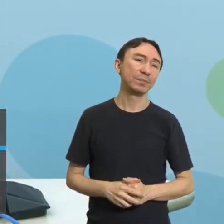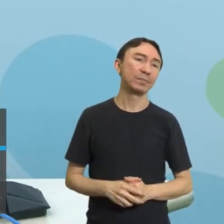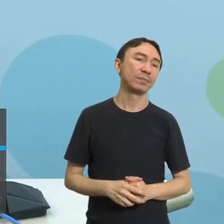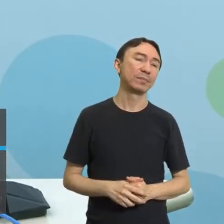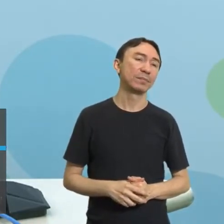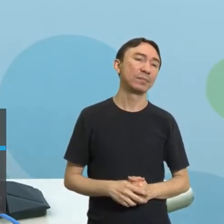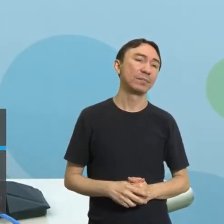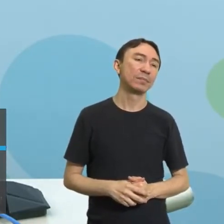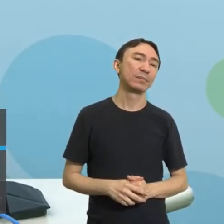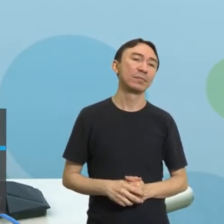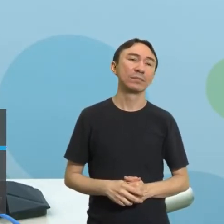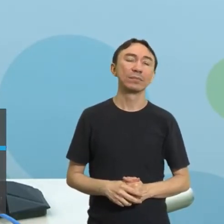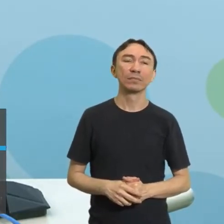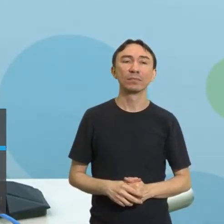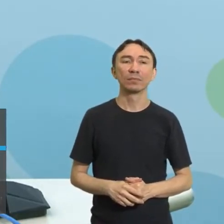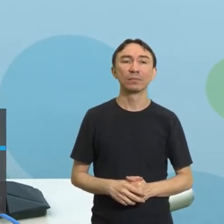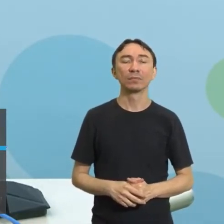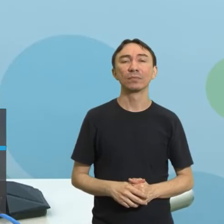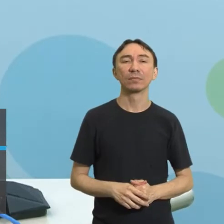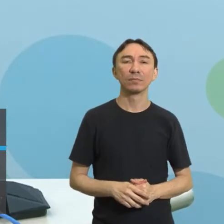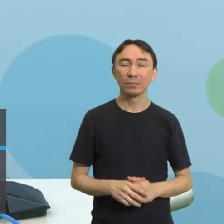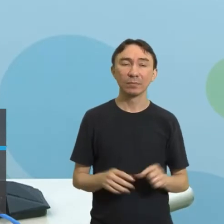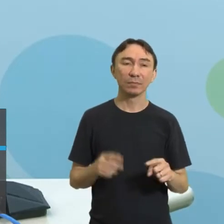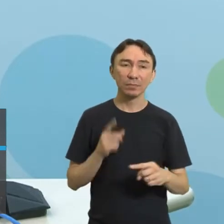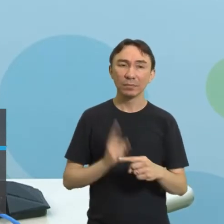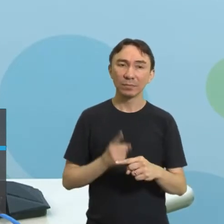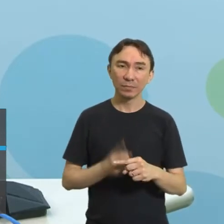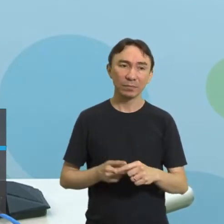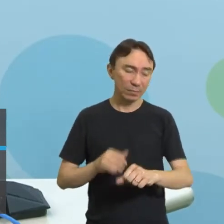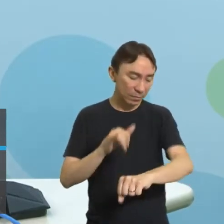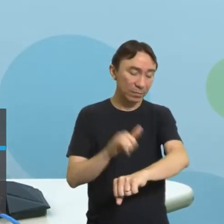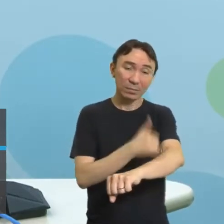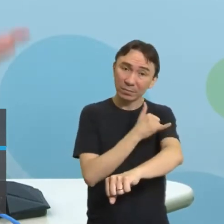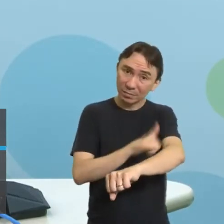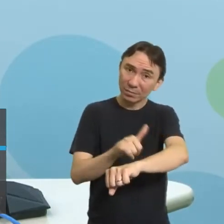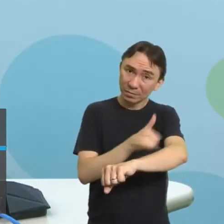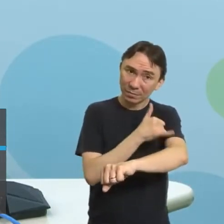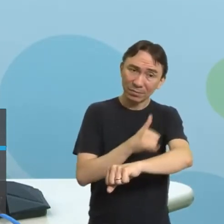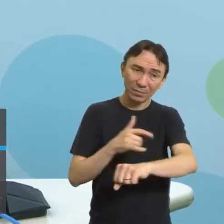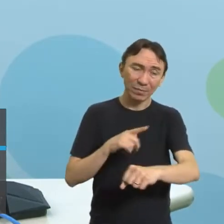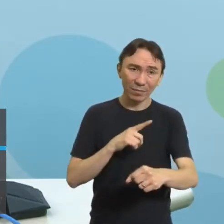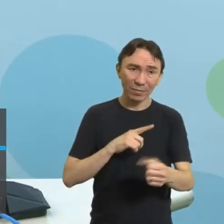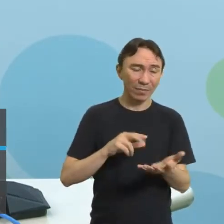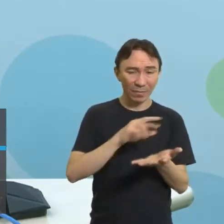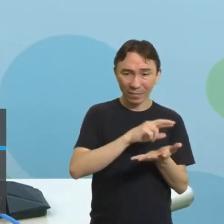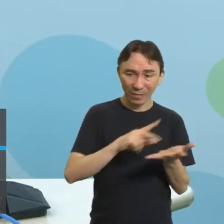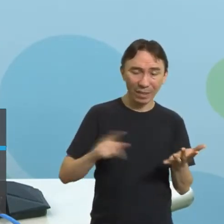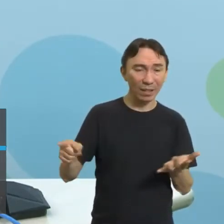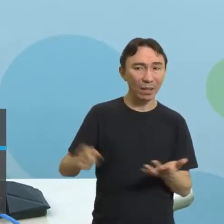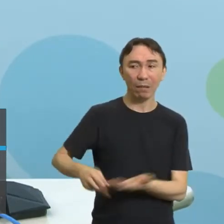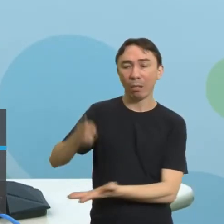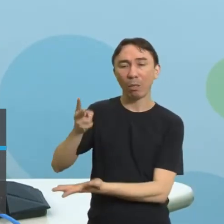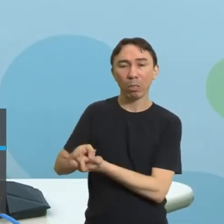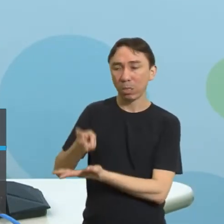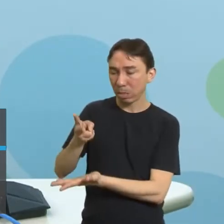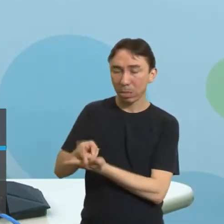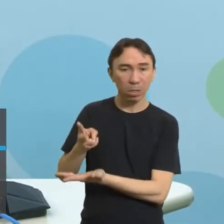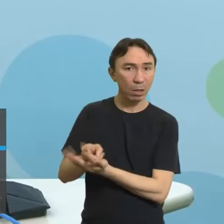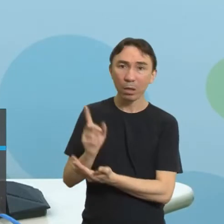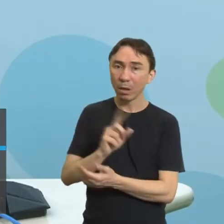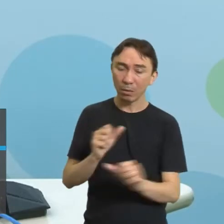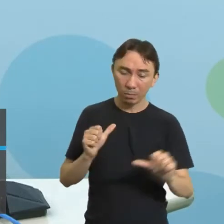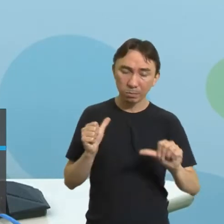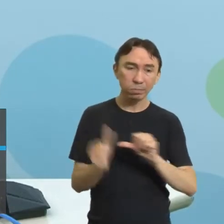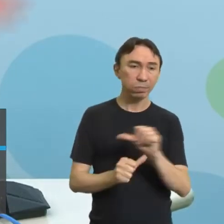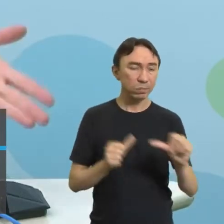essas estratégias, elas trarão ludicidade, né? Vai sair do tradicional, né? Daquela coisa que